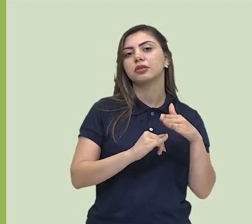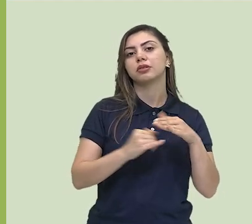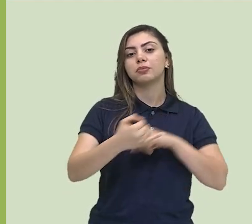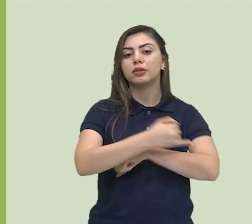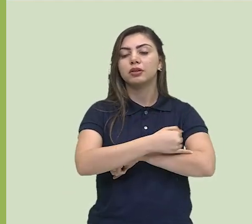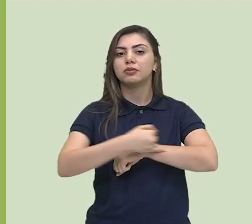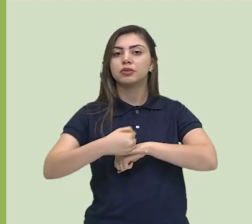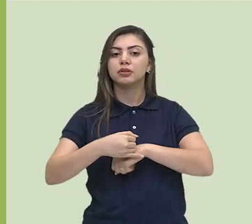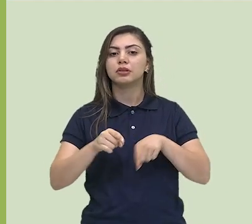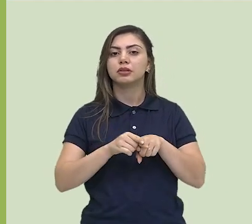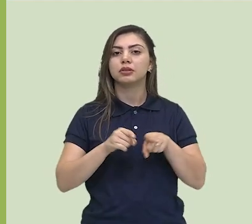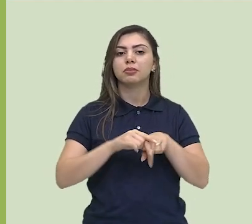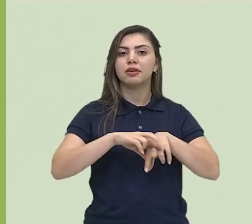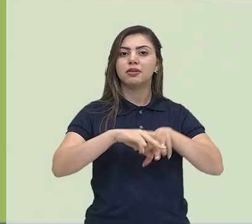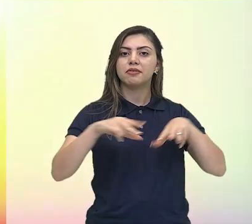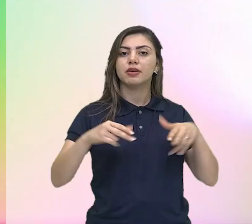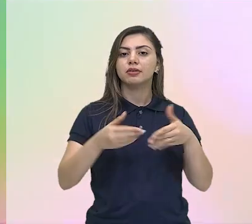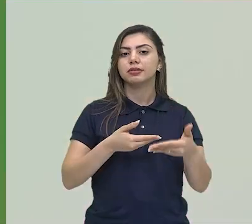serviços desenvolvidos.